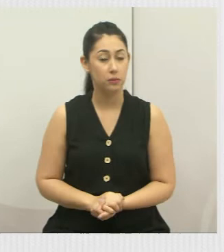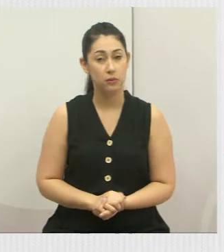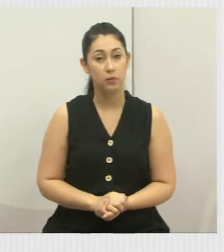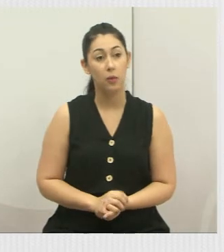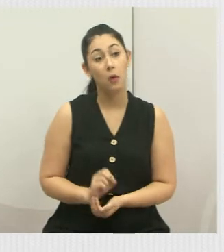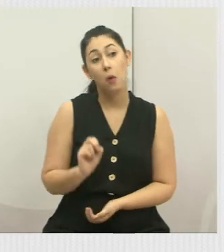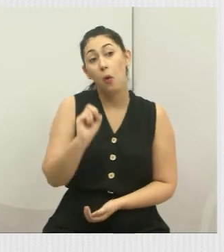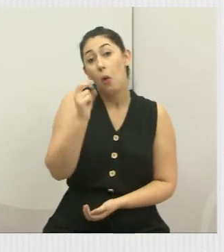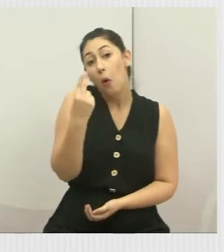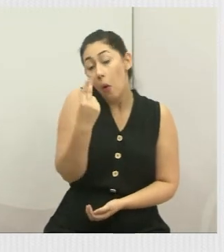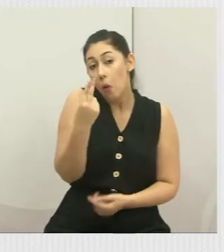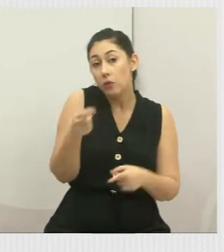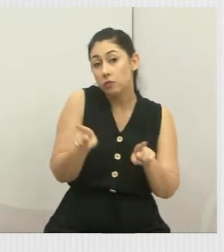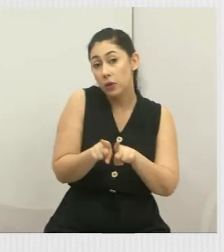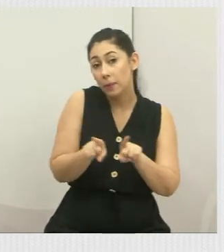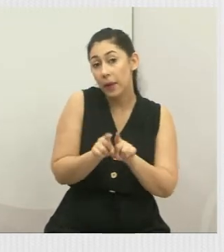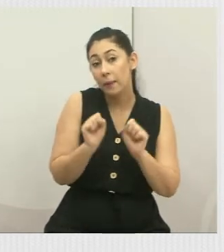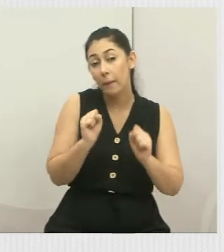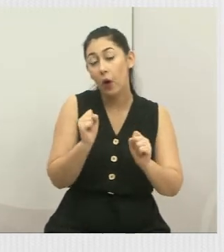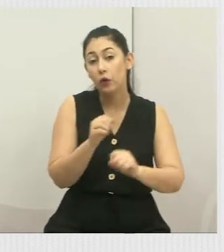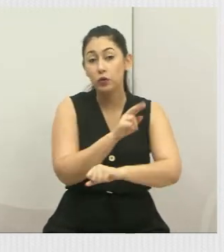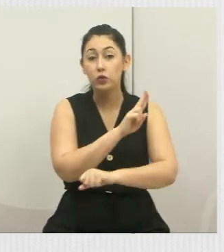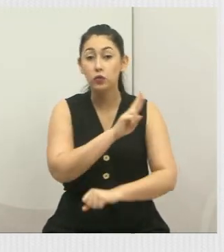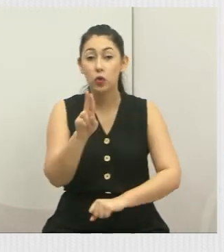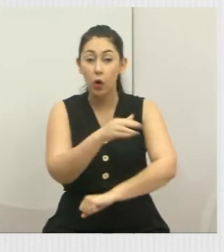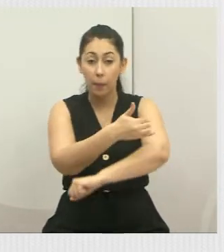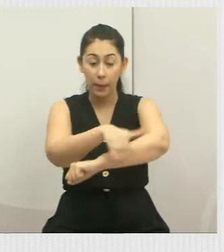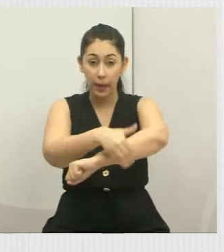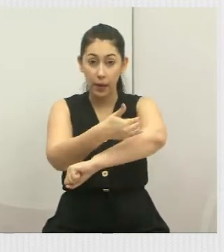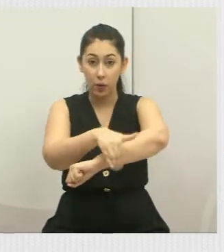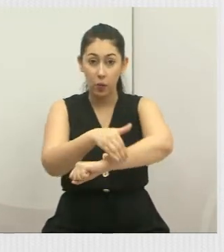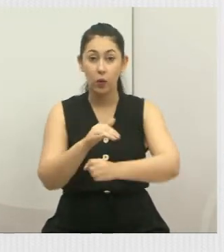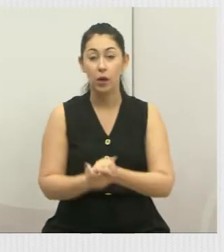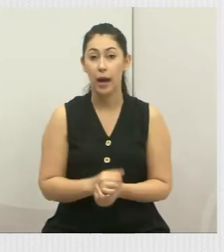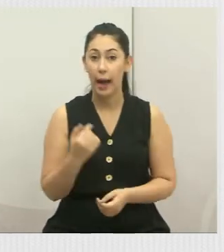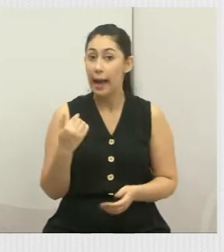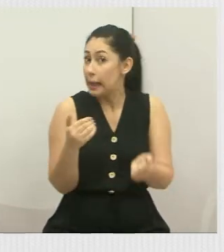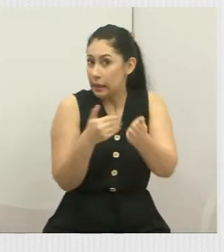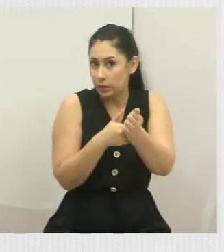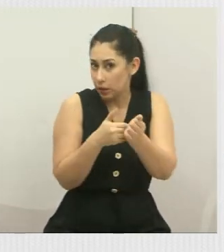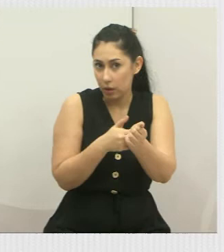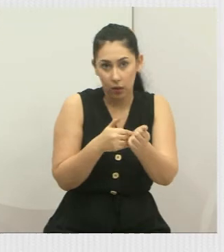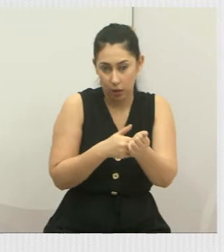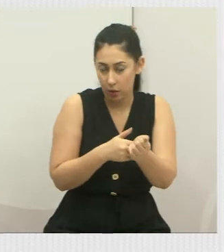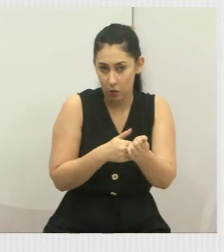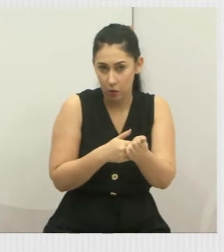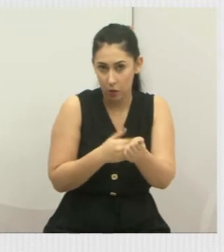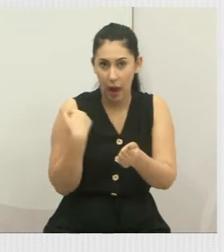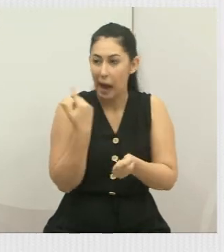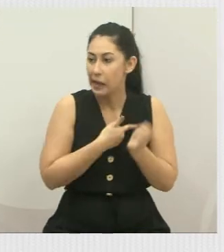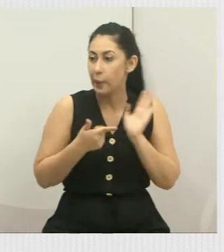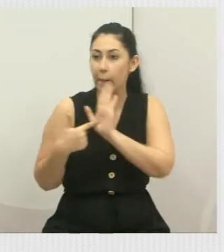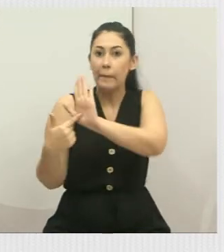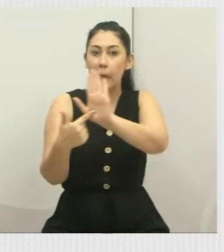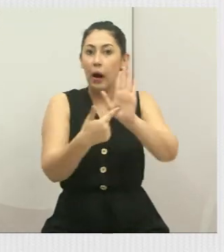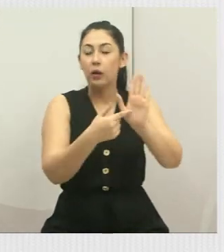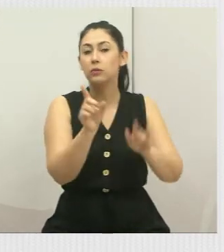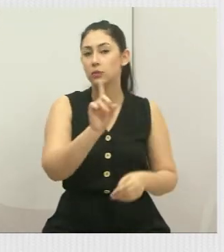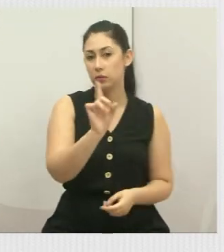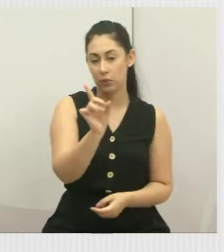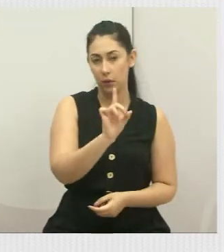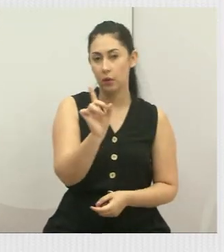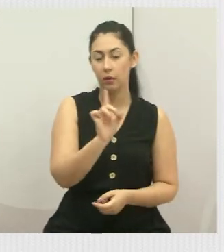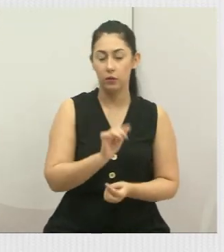também a sua rua, pode deixar. Esses dados eles são confidenciais, eles não estarão disponíveis em